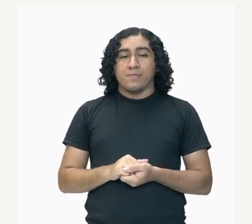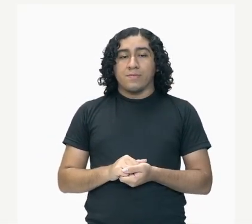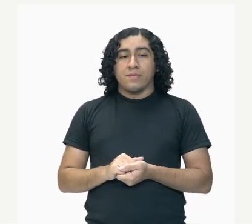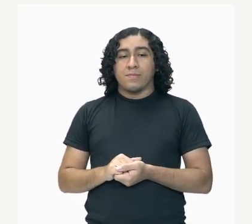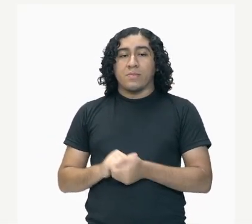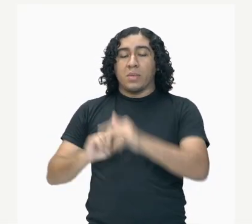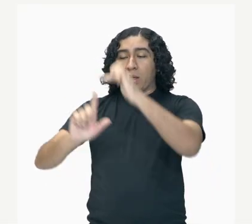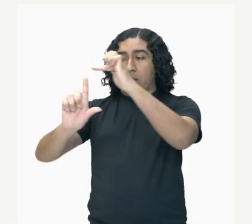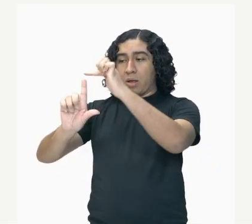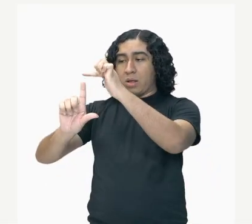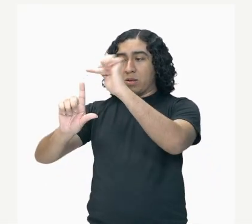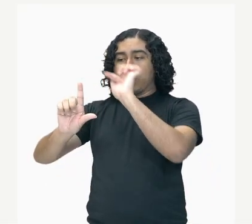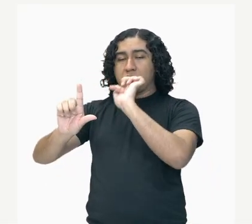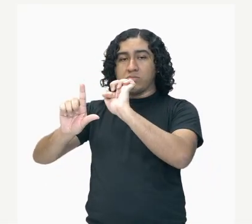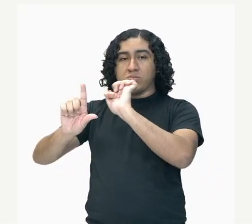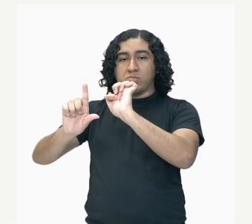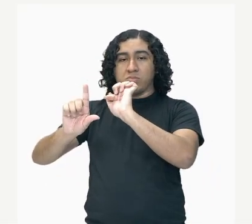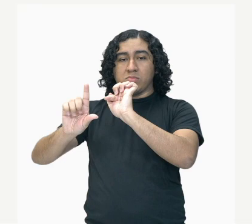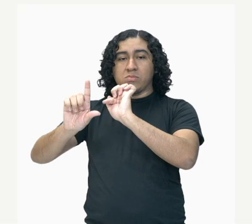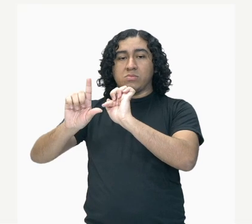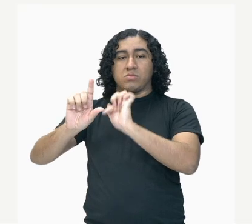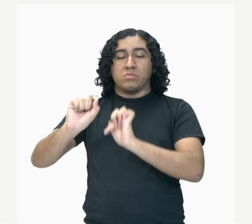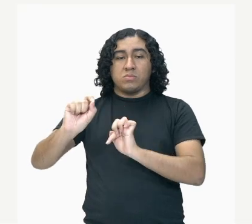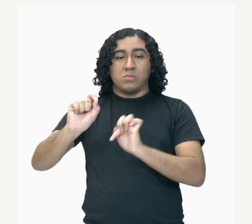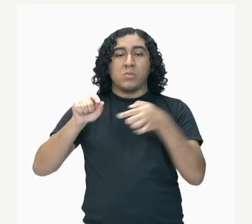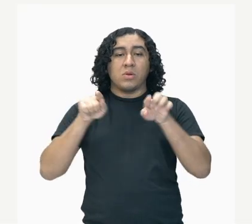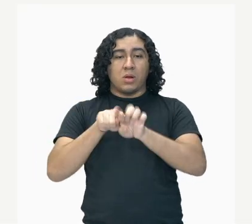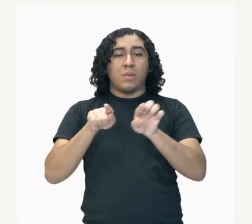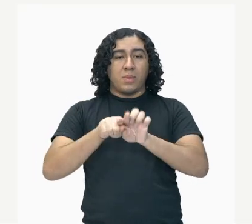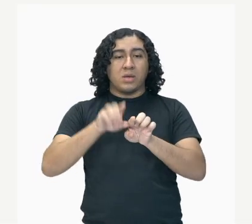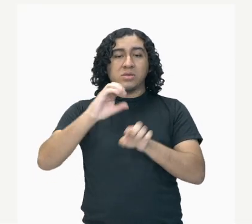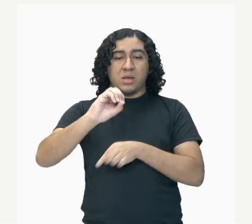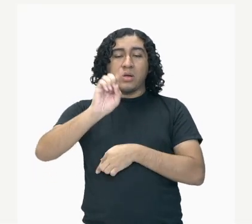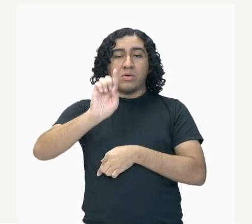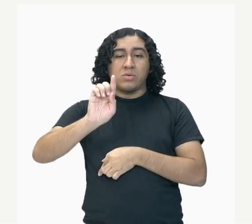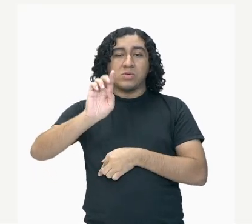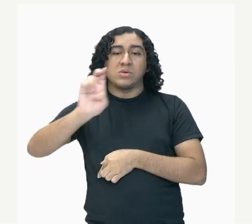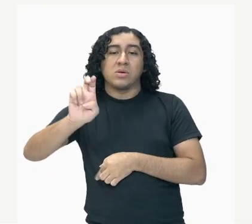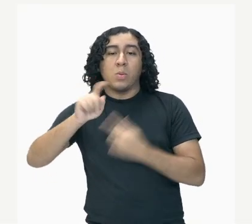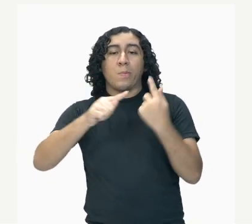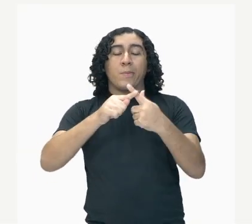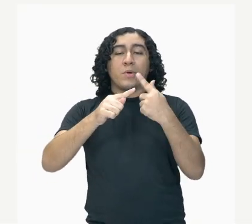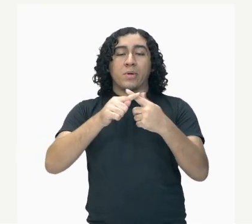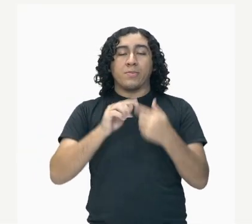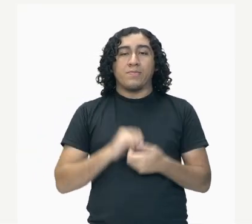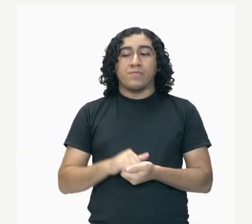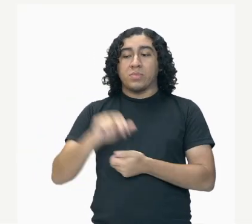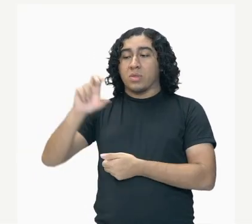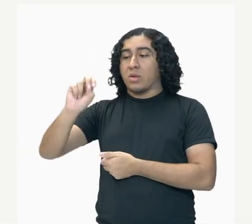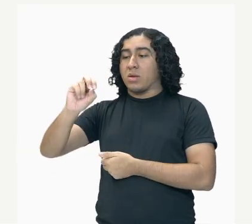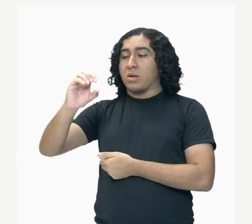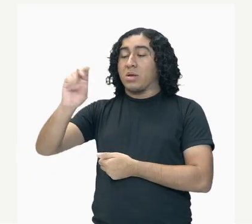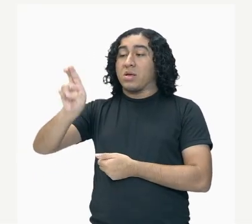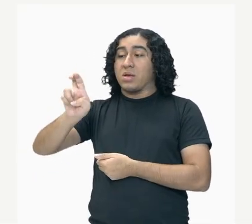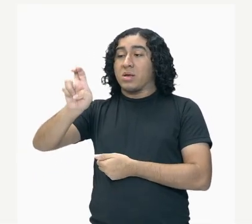massa né o comprimento aqui 0,5 e a massa também é 0,5 porque 500